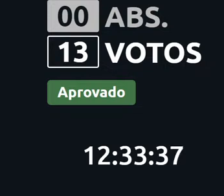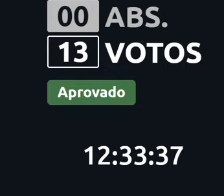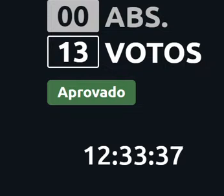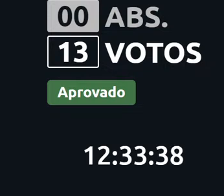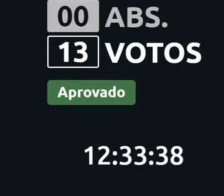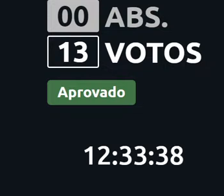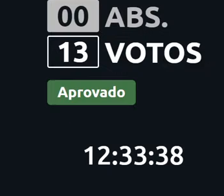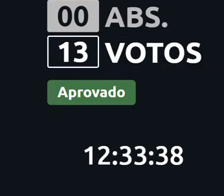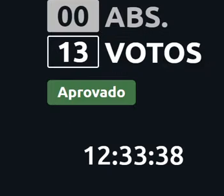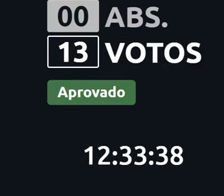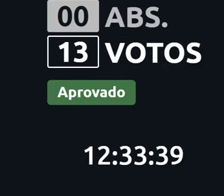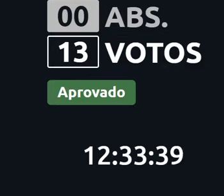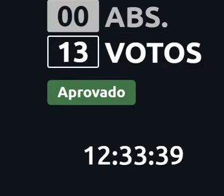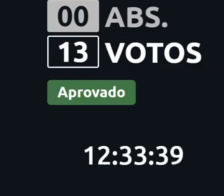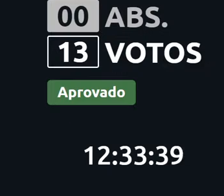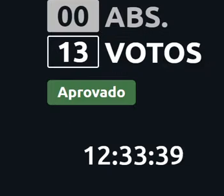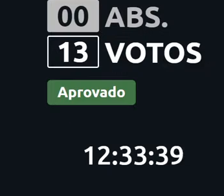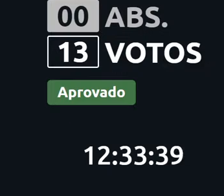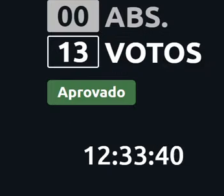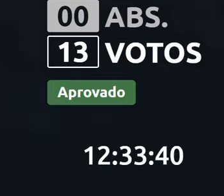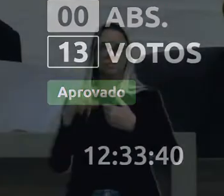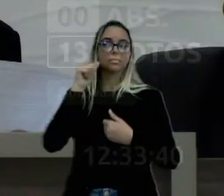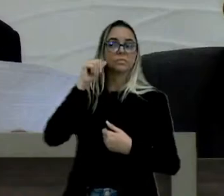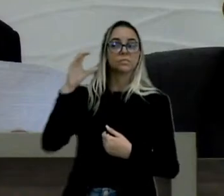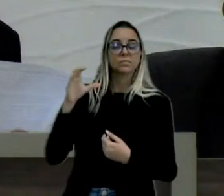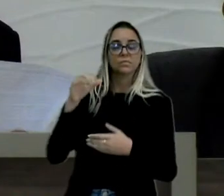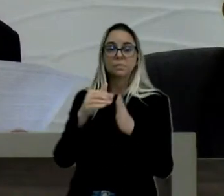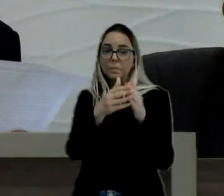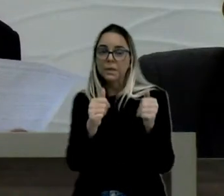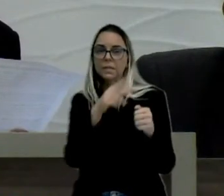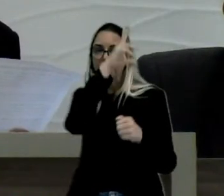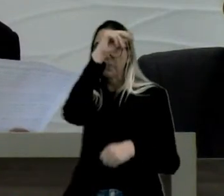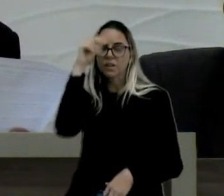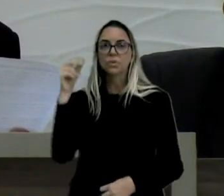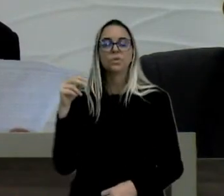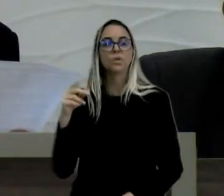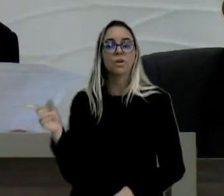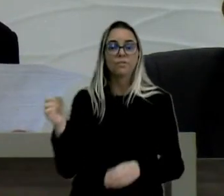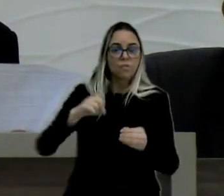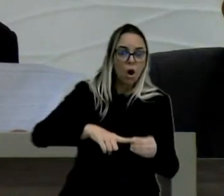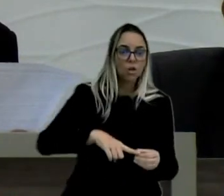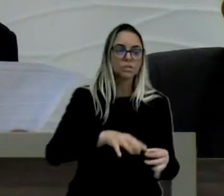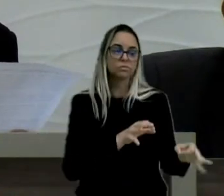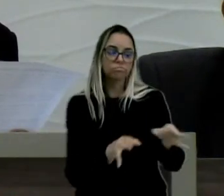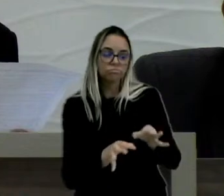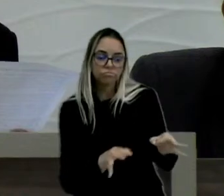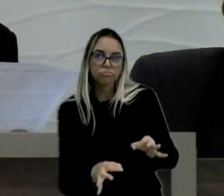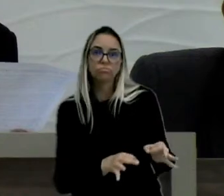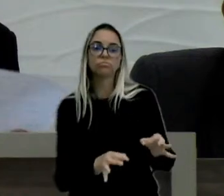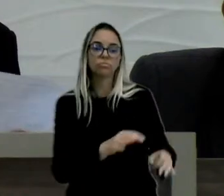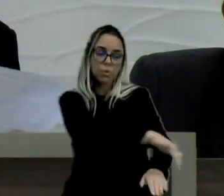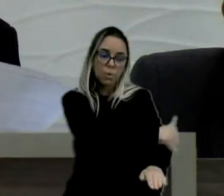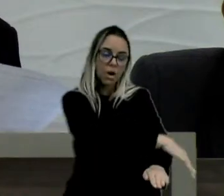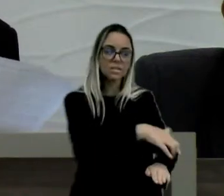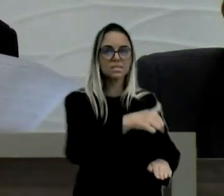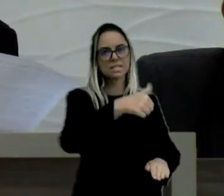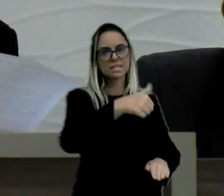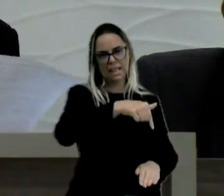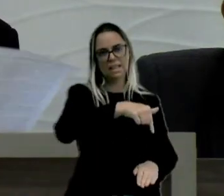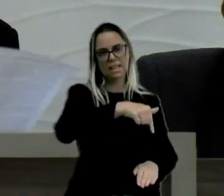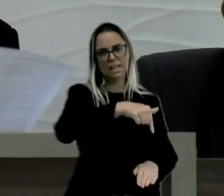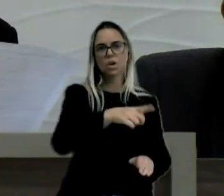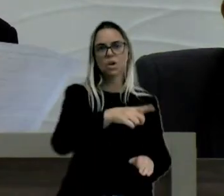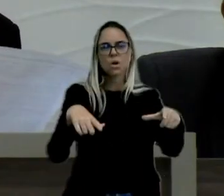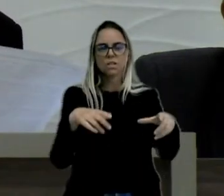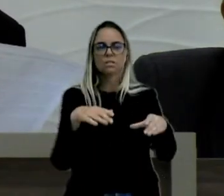vereador Cavalcante ao prefeito que retorne à Obra do canal da Rua Juventino César valena antiga Rua 7 situada no